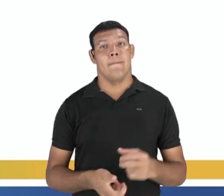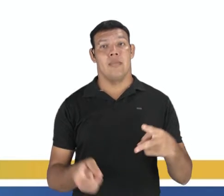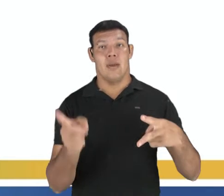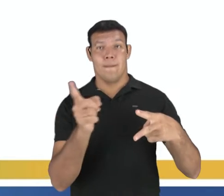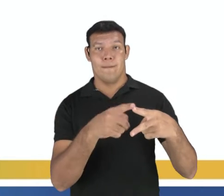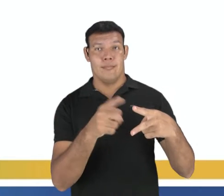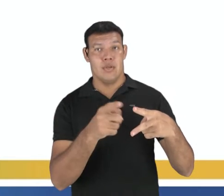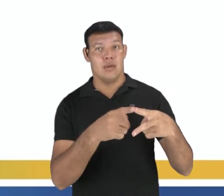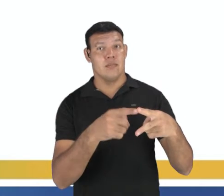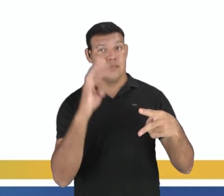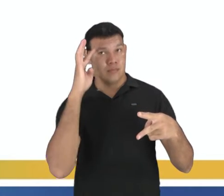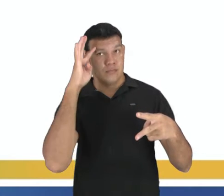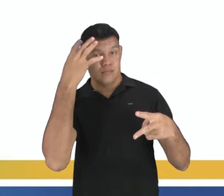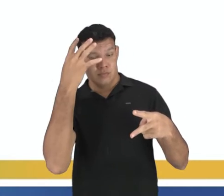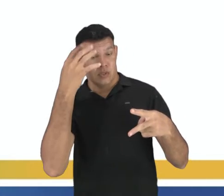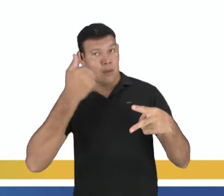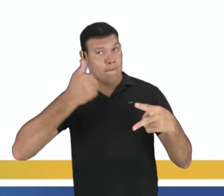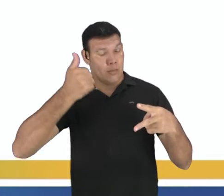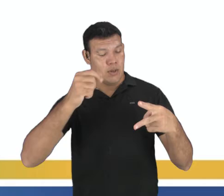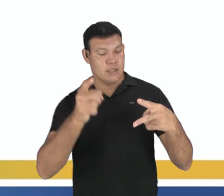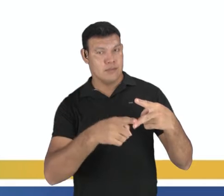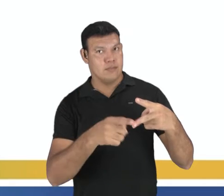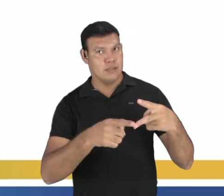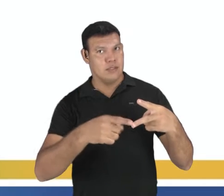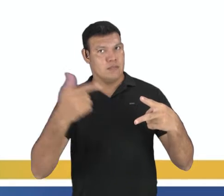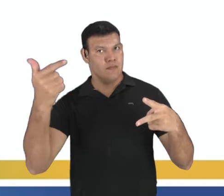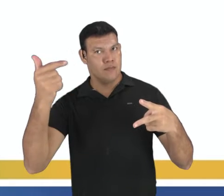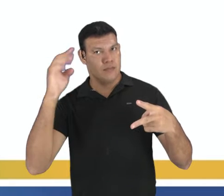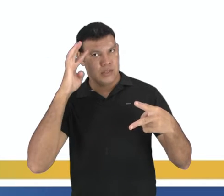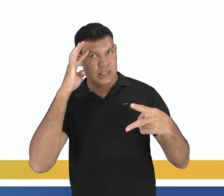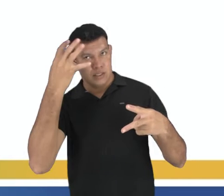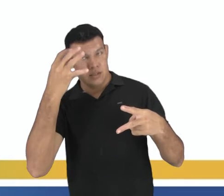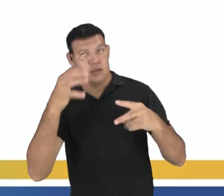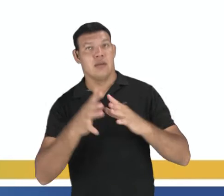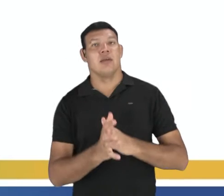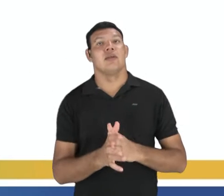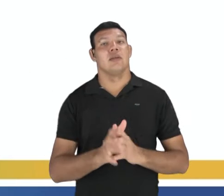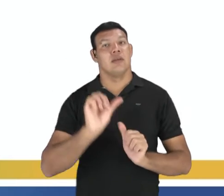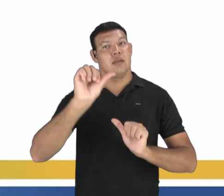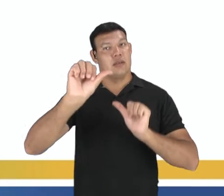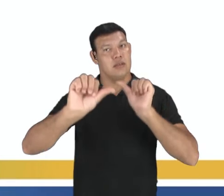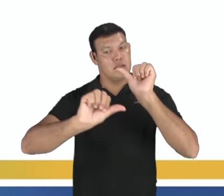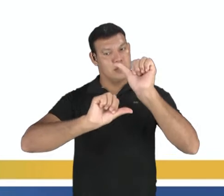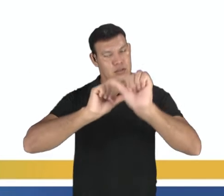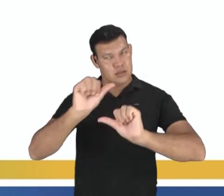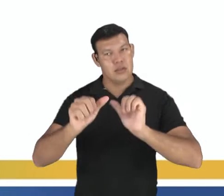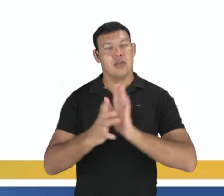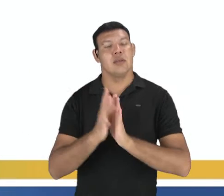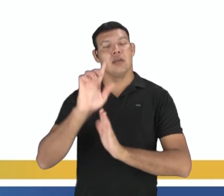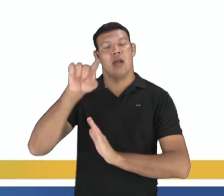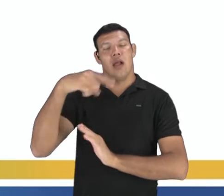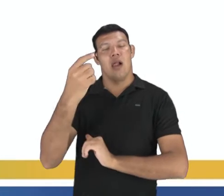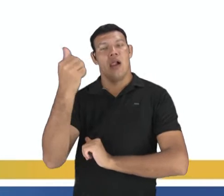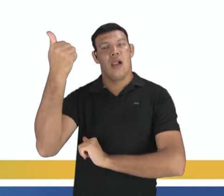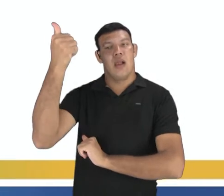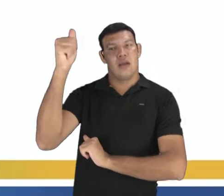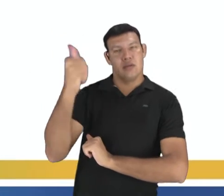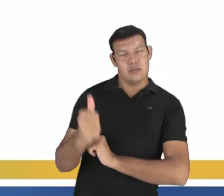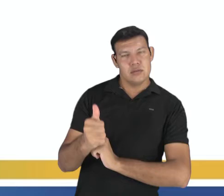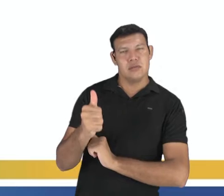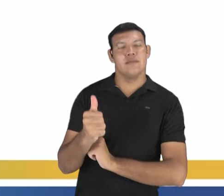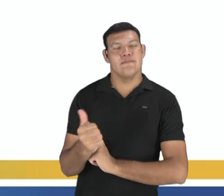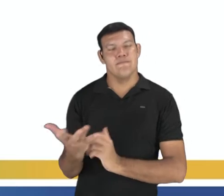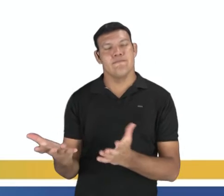a segunda solução que nós temos que transcrever para nós analisarmos como